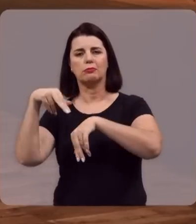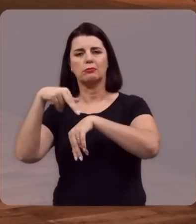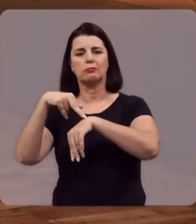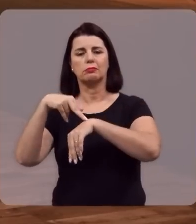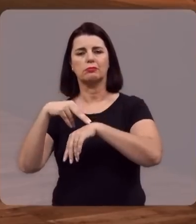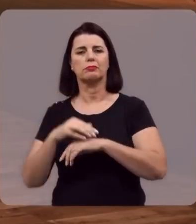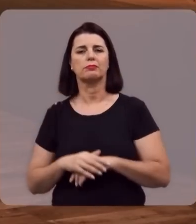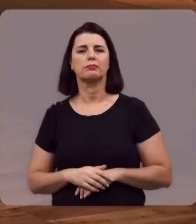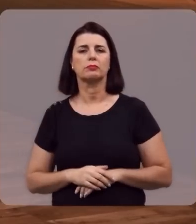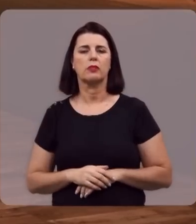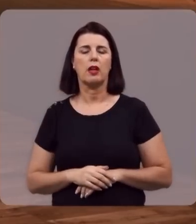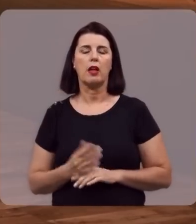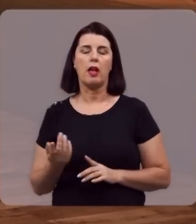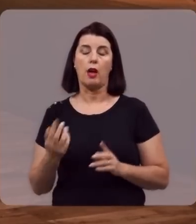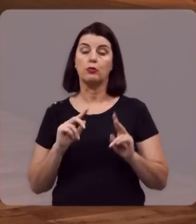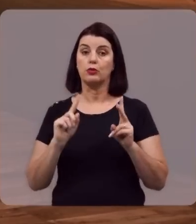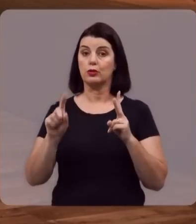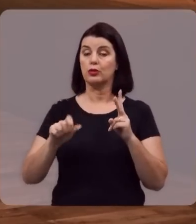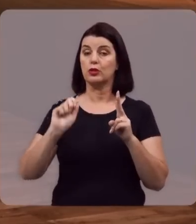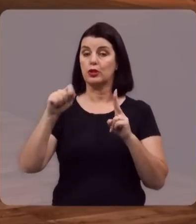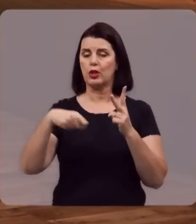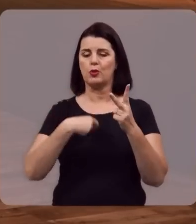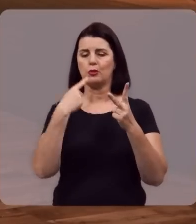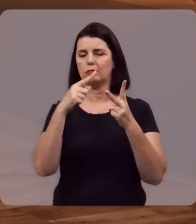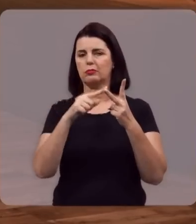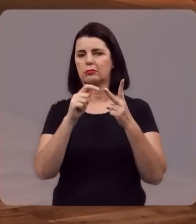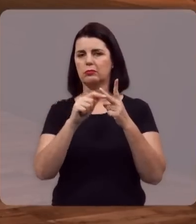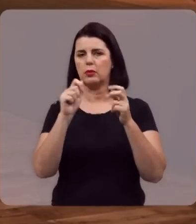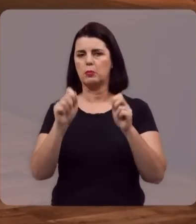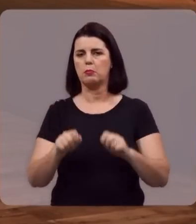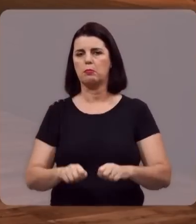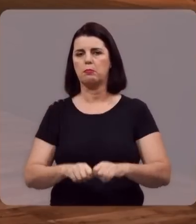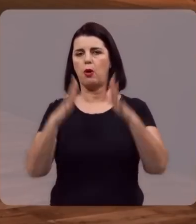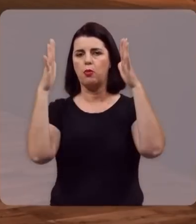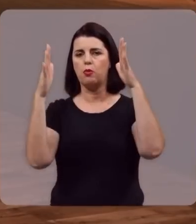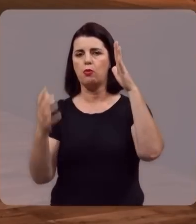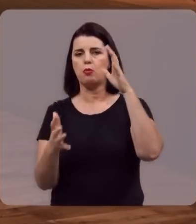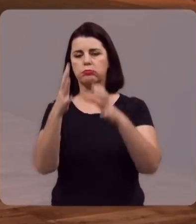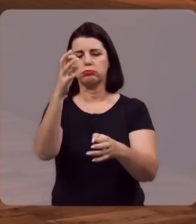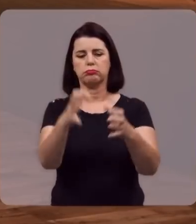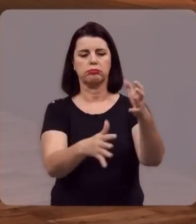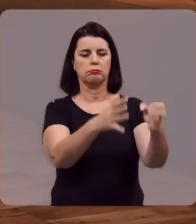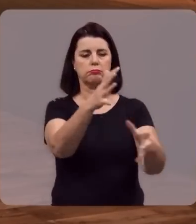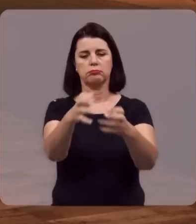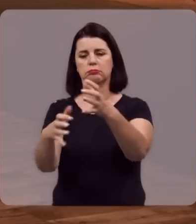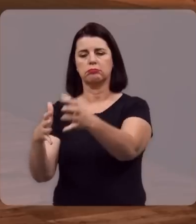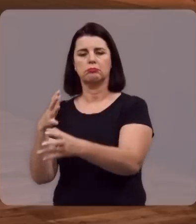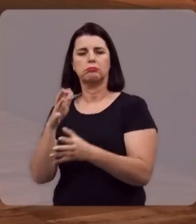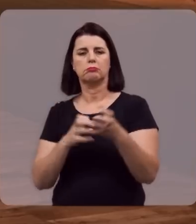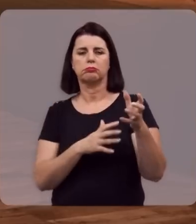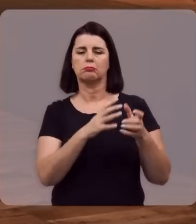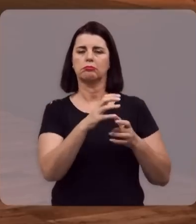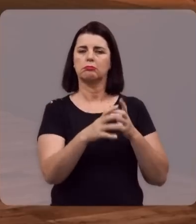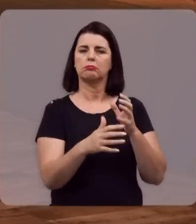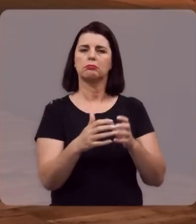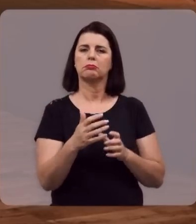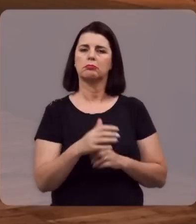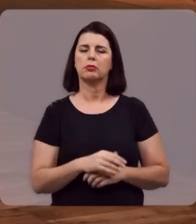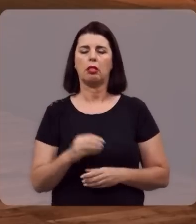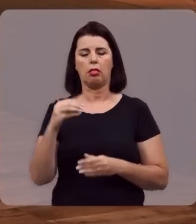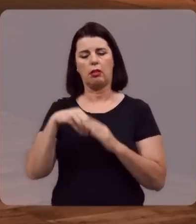reino. Então este é um segundo sinal, a explosão dos conflitos internacionais